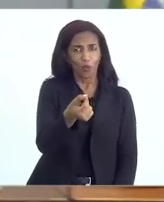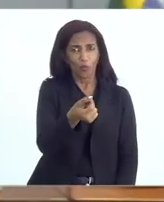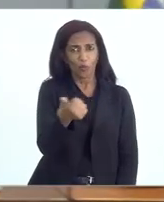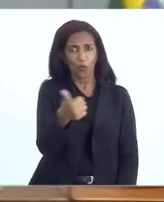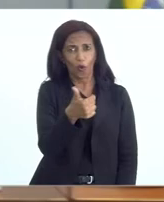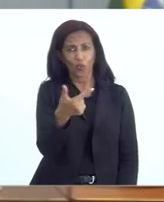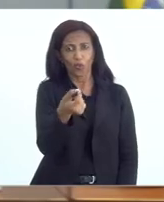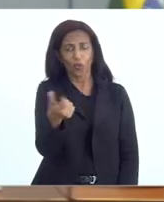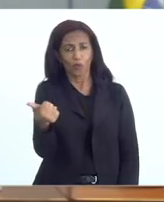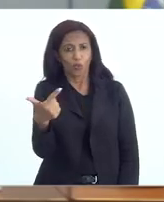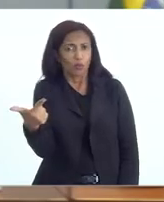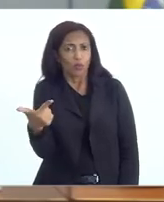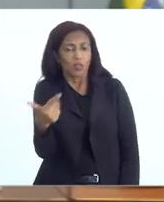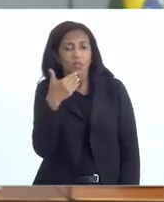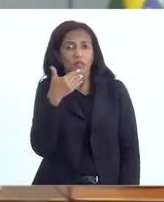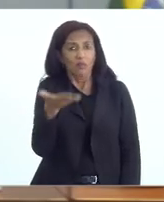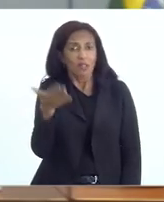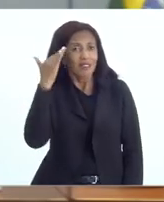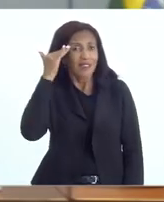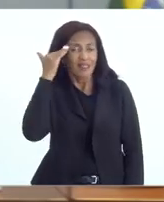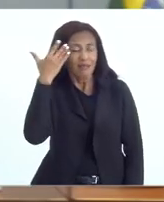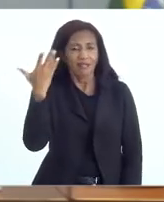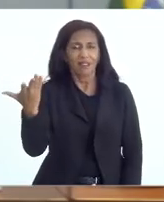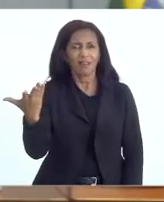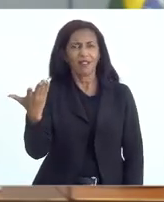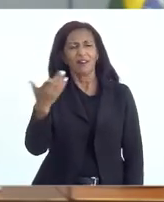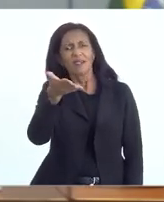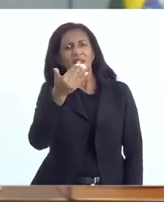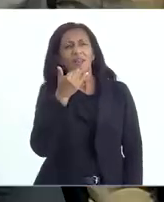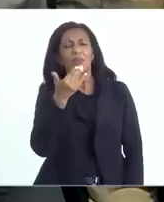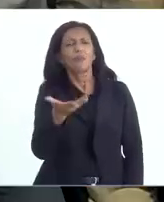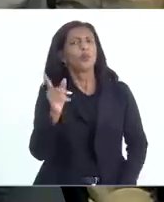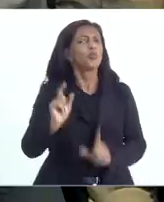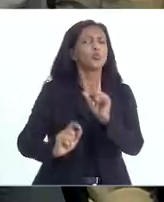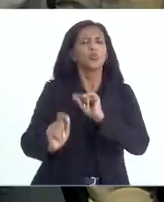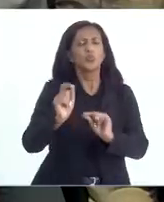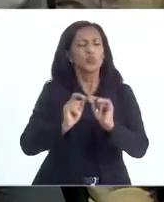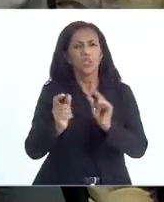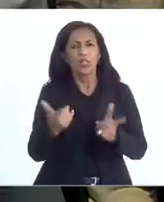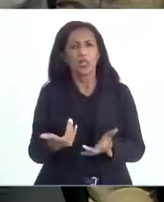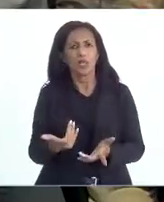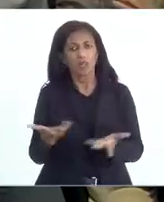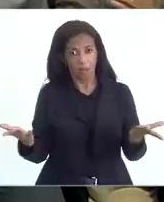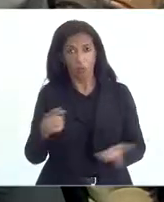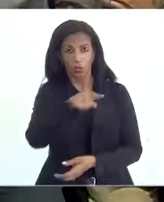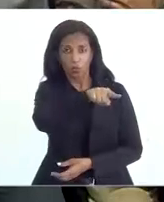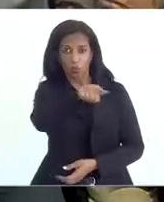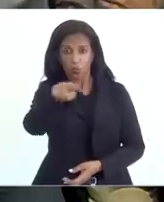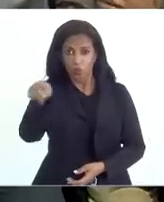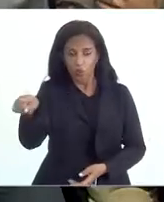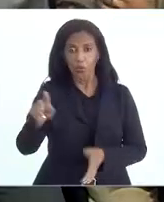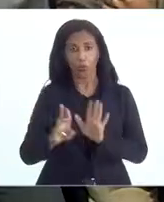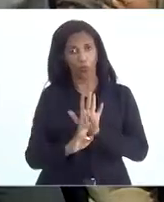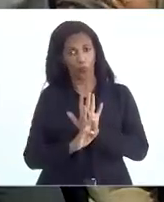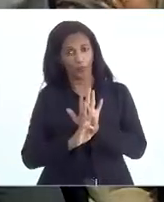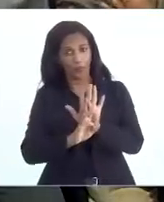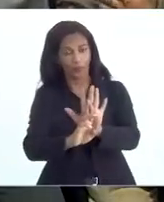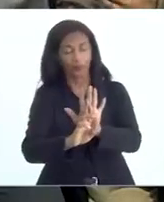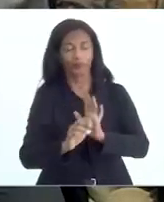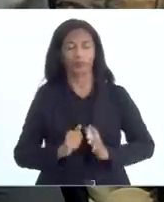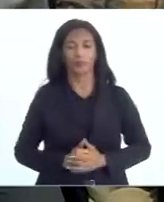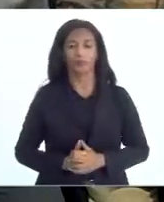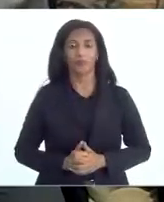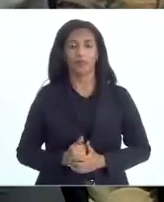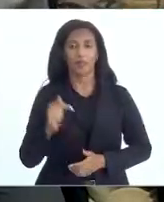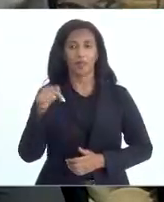agora eu quero saber qual é a eu quero entender Qual é a reivindicação desses guarda-vidas Então o senhor como representante